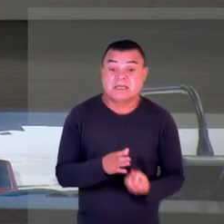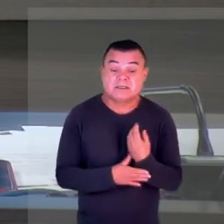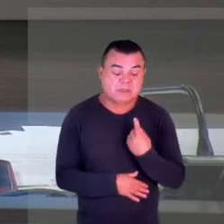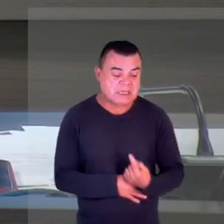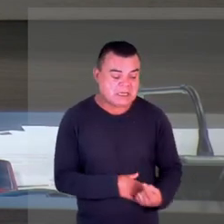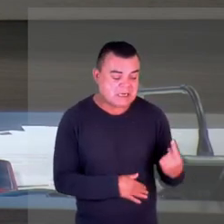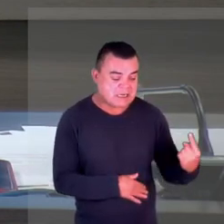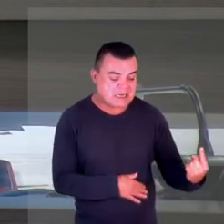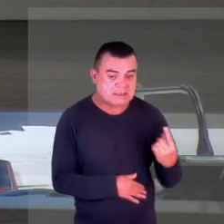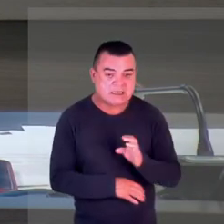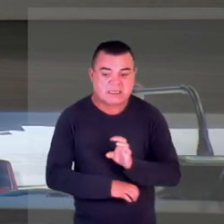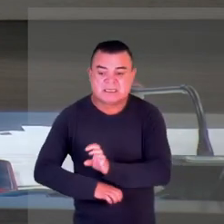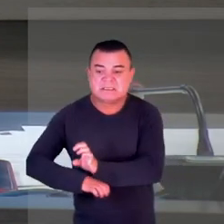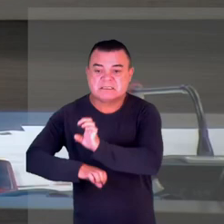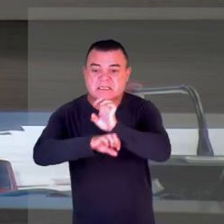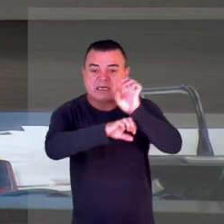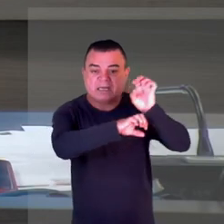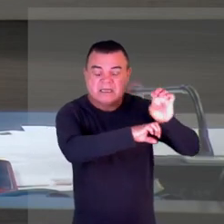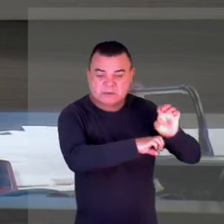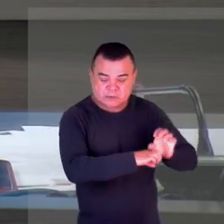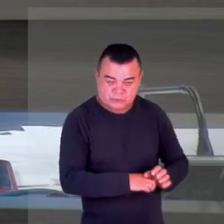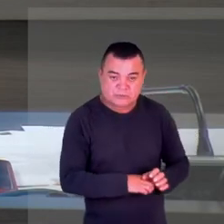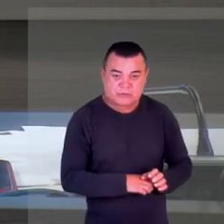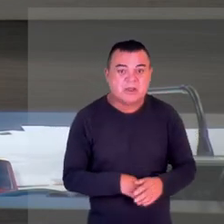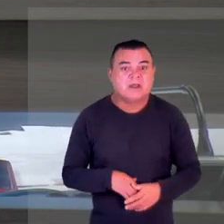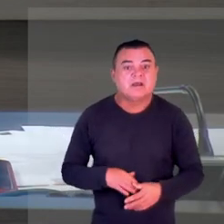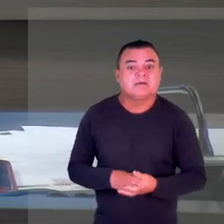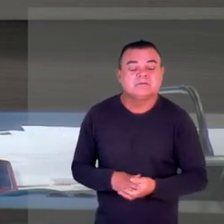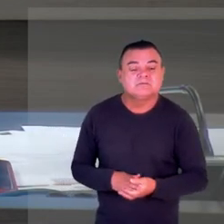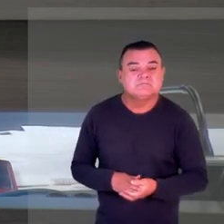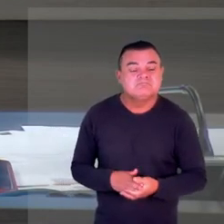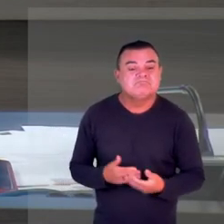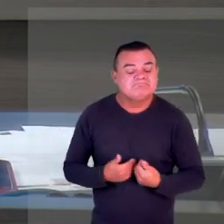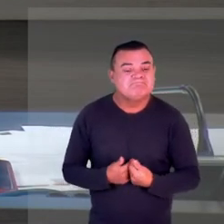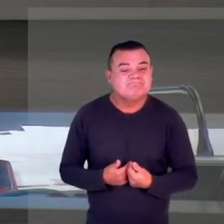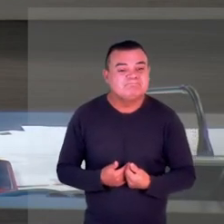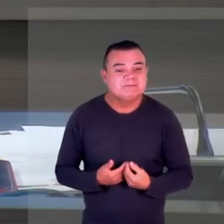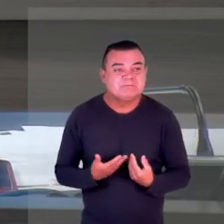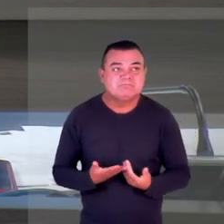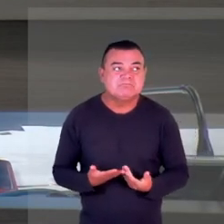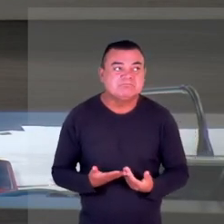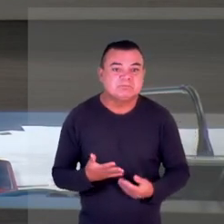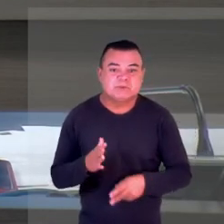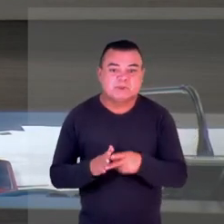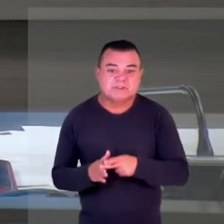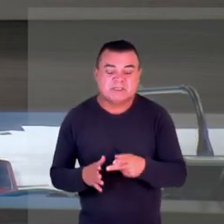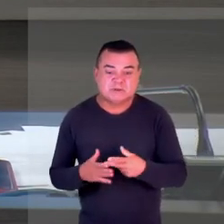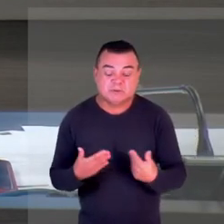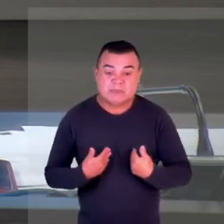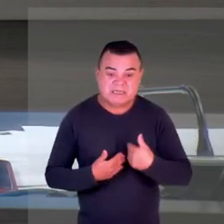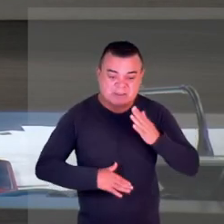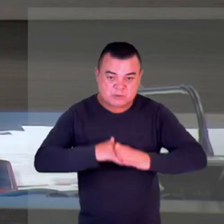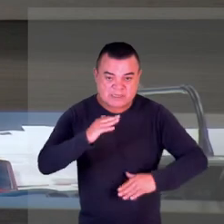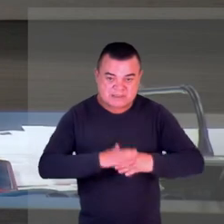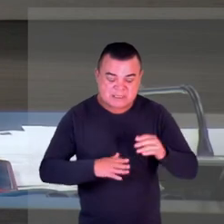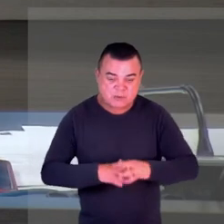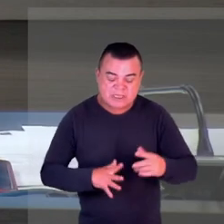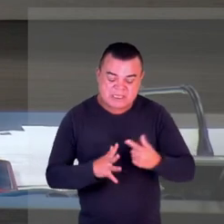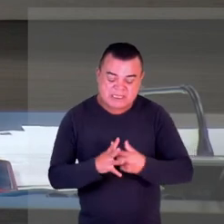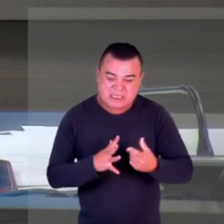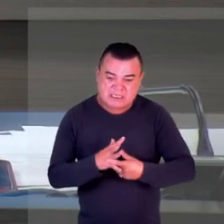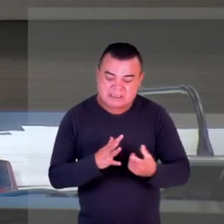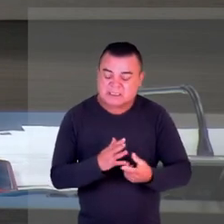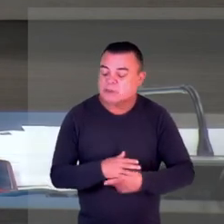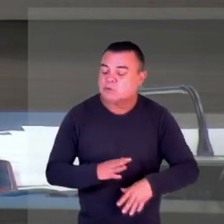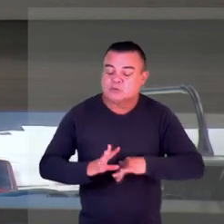Eh instâncias desta para essa atuação coordenada e cooperada entre todos os MPS